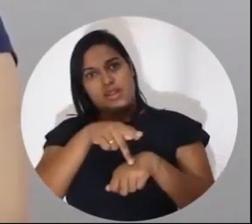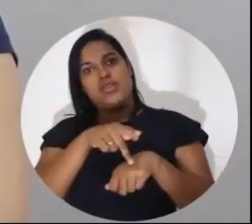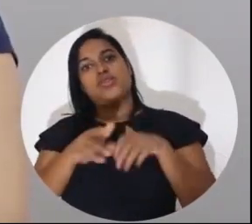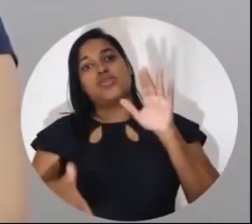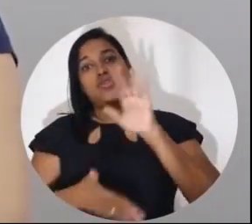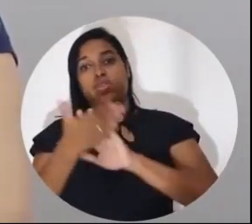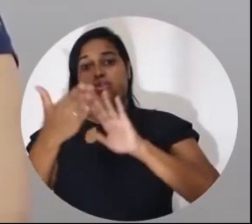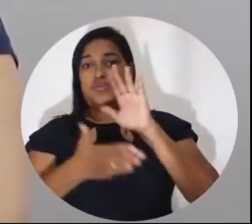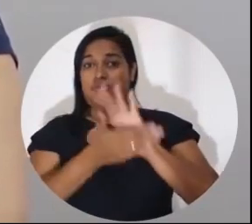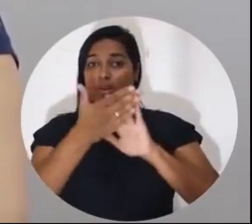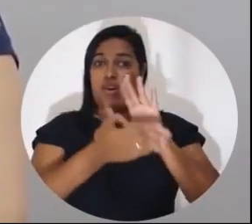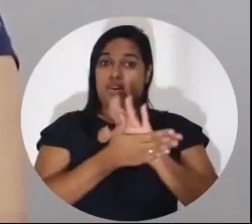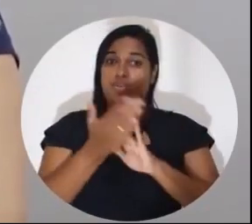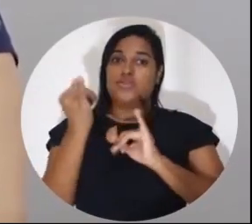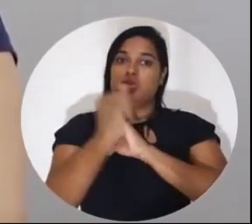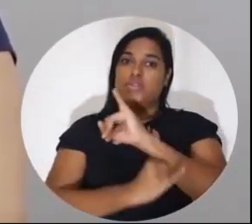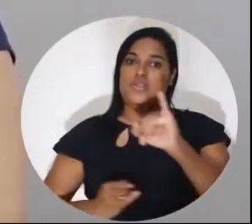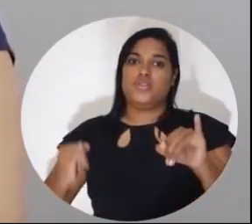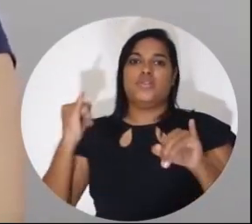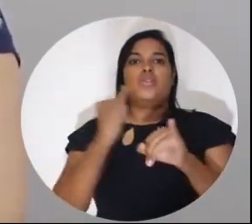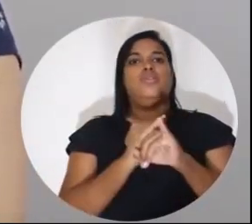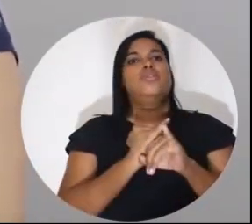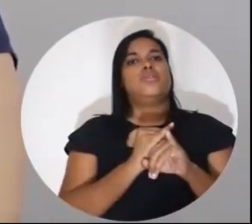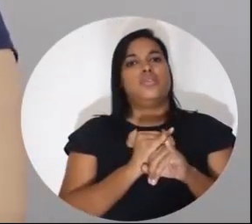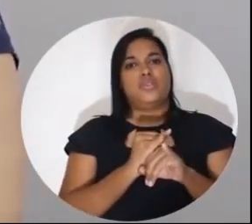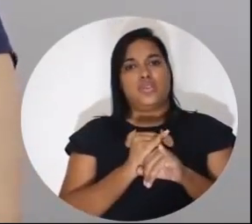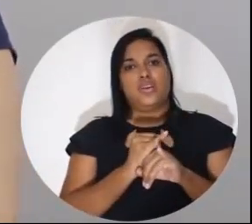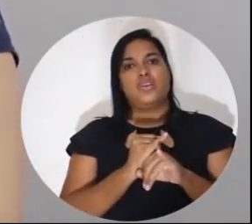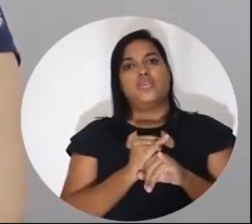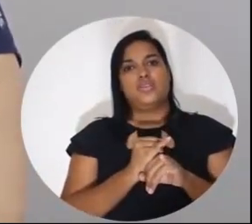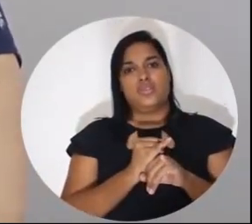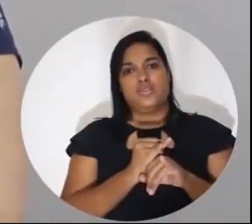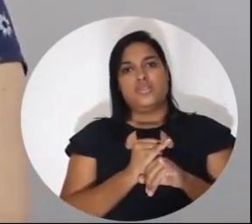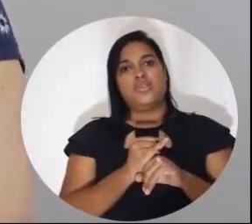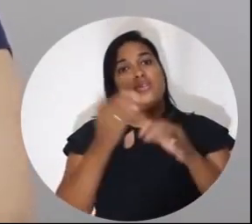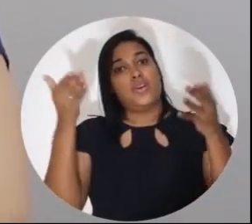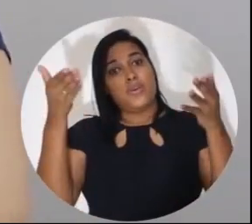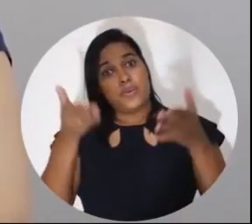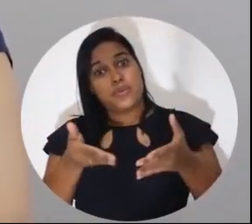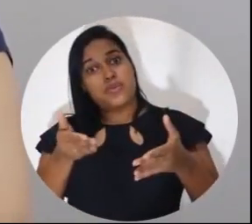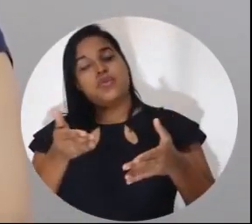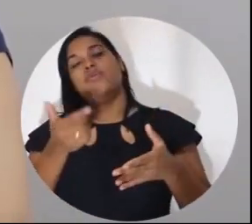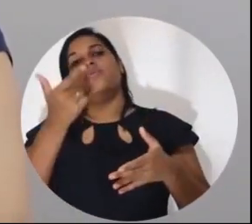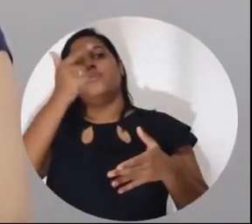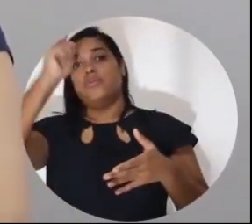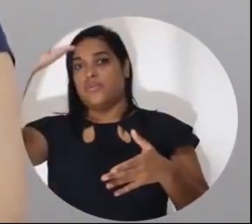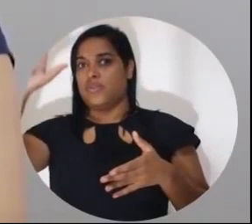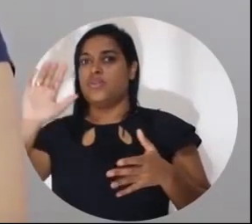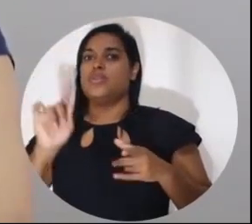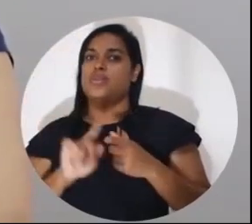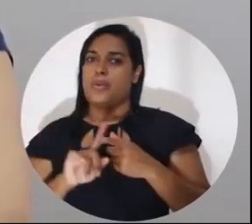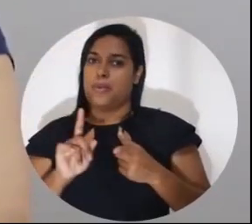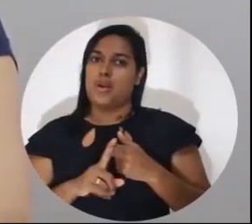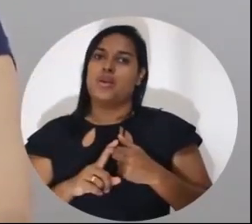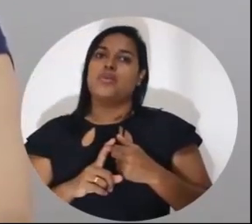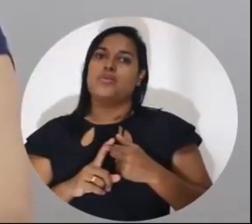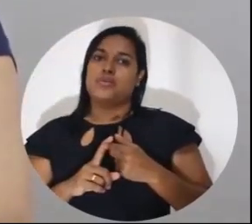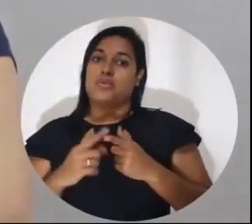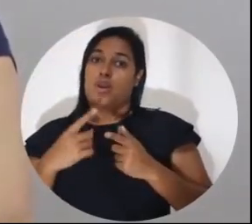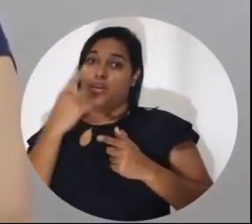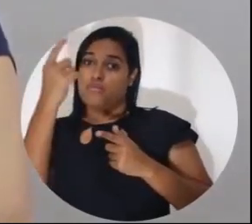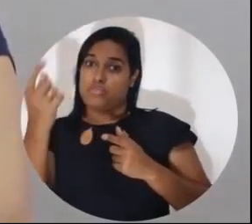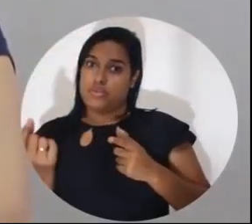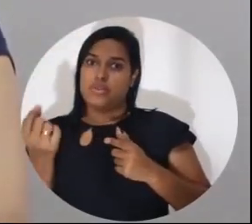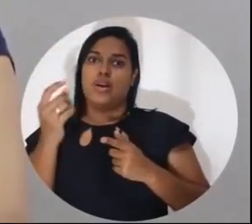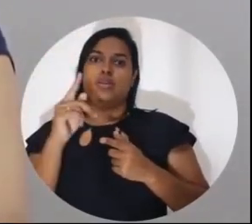das viagens internacionais, ou seja, o que os turistas deixam de gastar aqui, gastam lá fora. Então, fica como uma saída